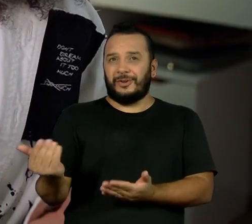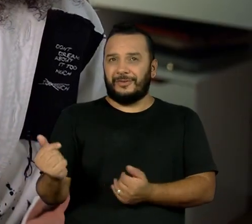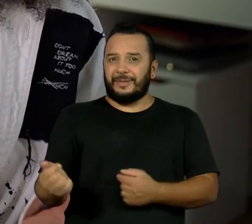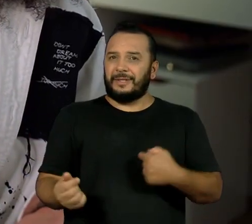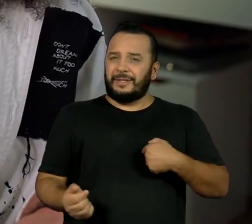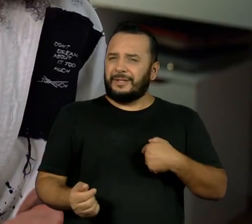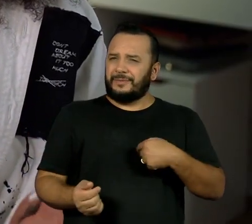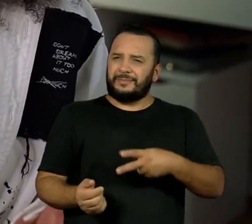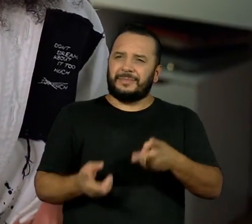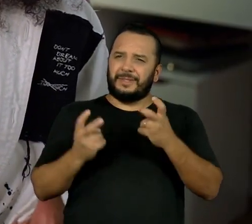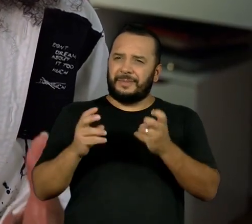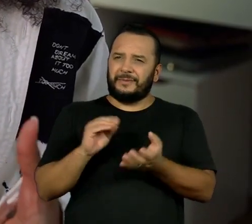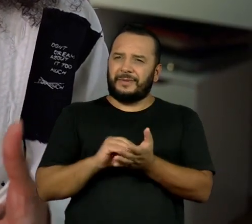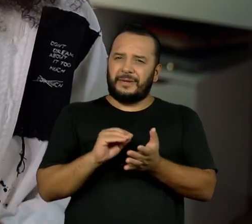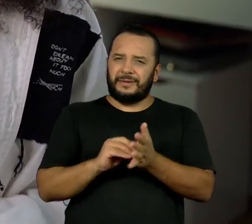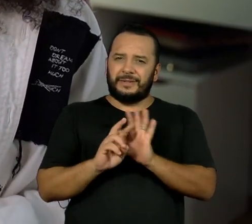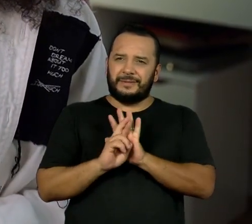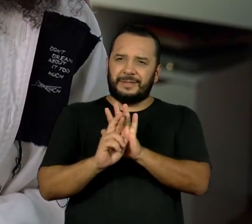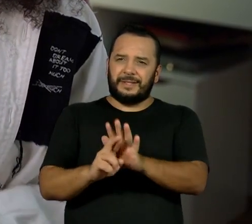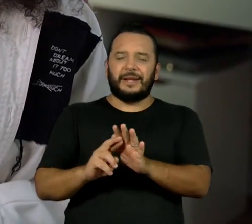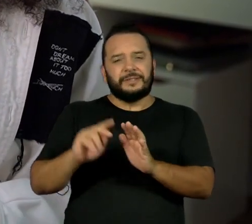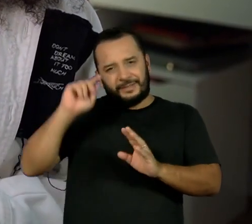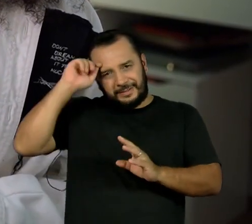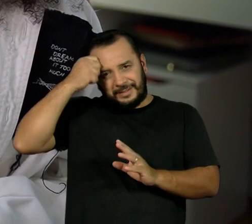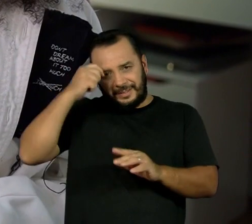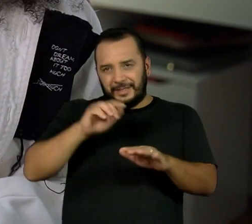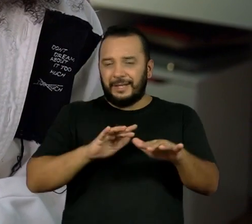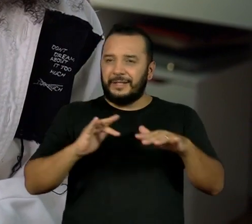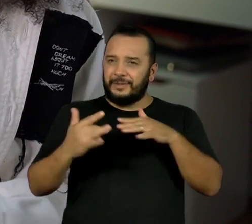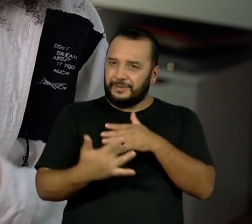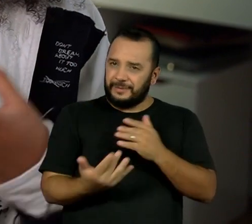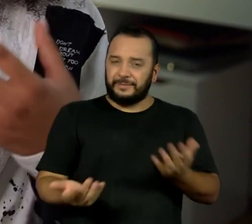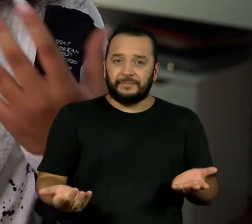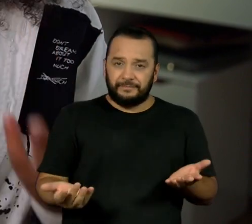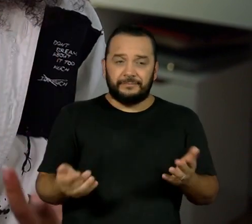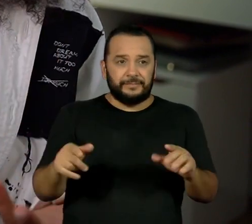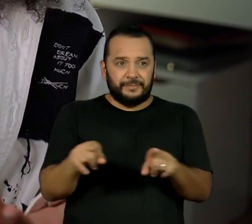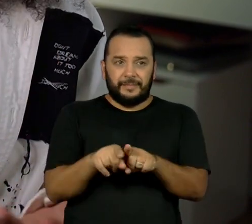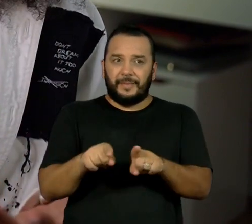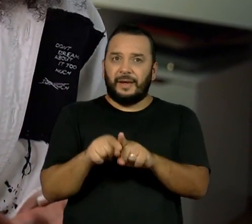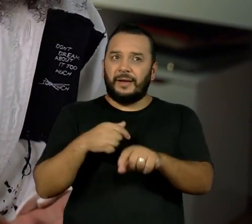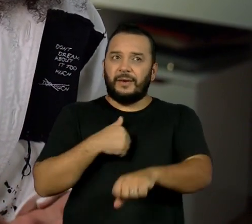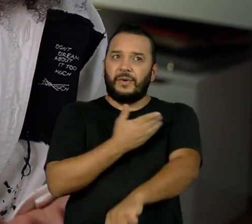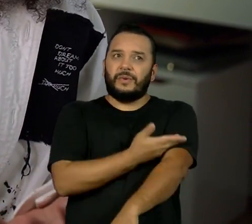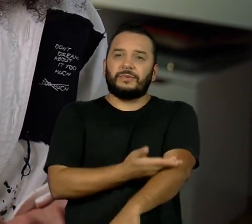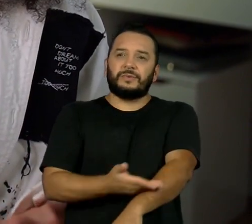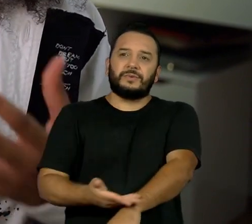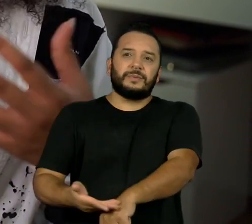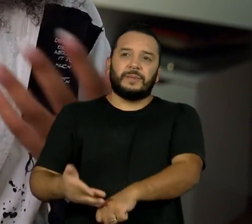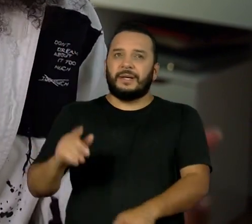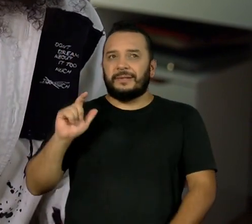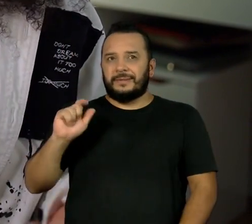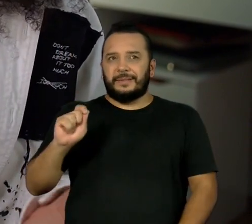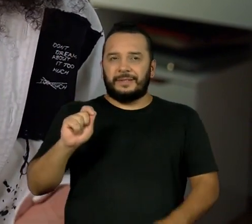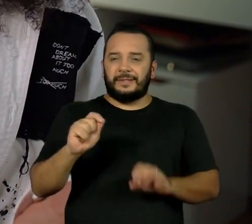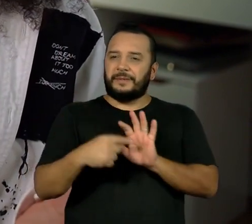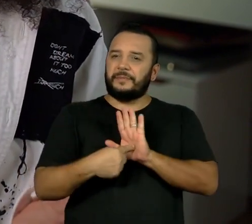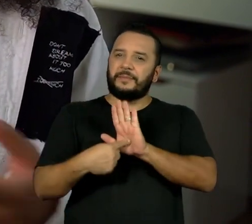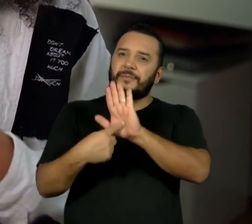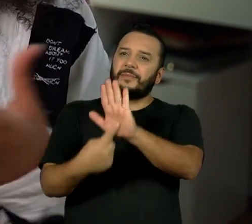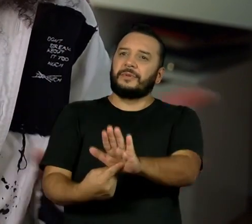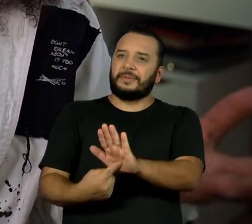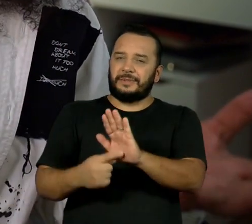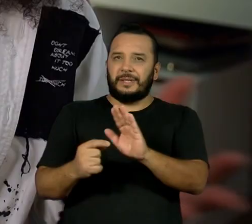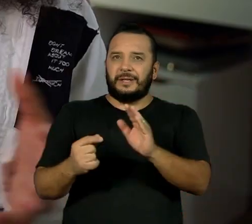da representatividade negra nas redes sociais. Costumavam sempre mostrar